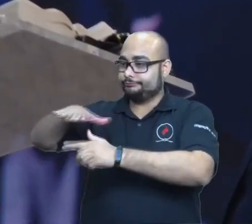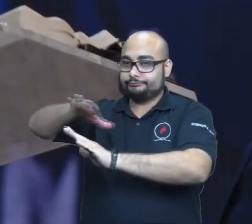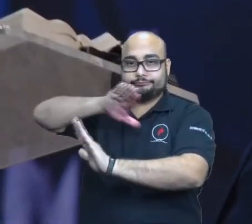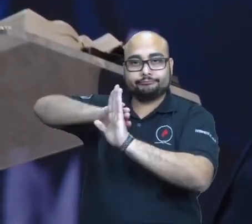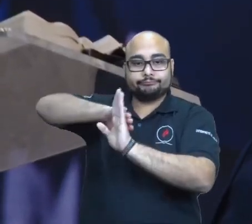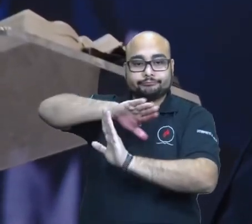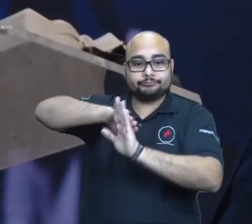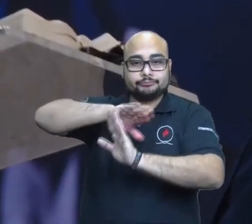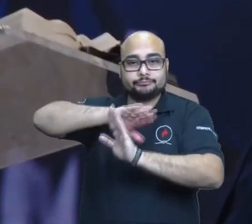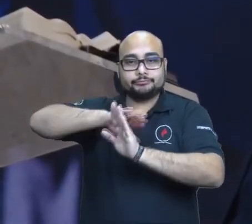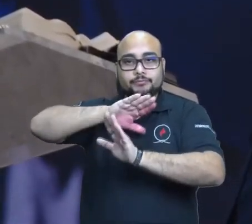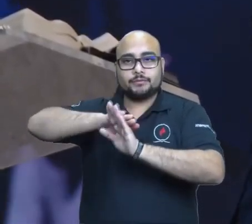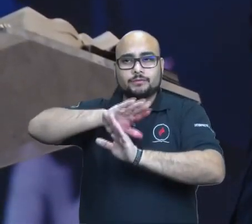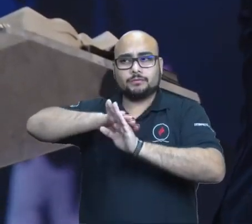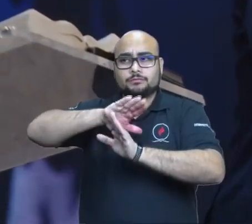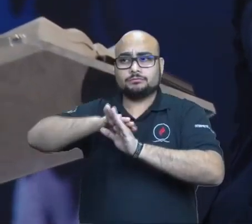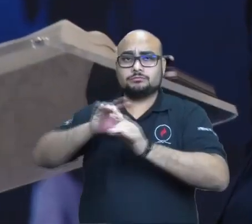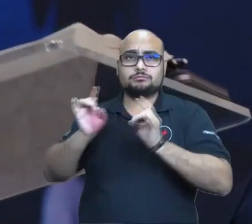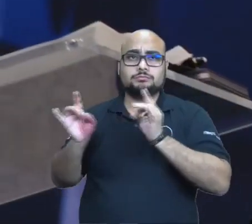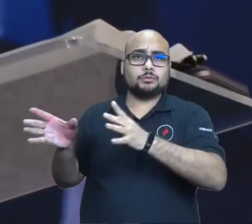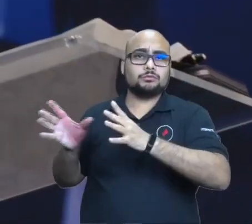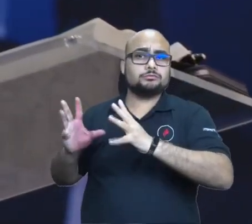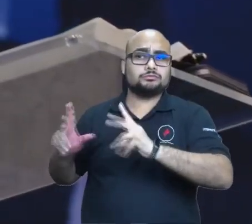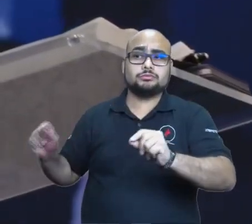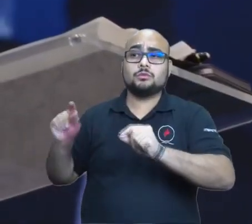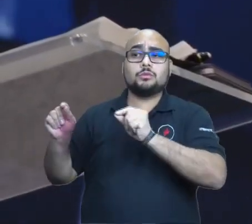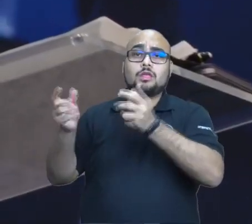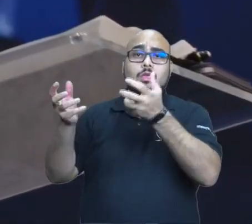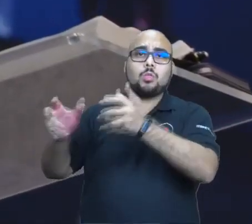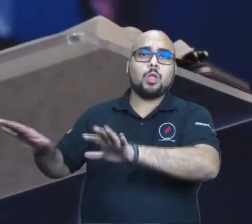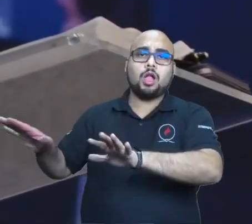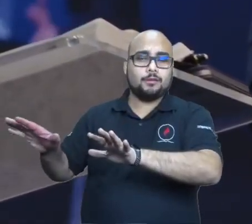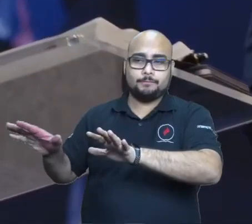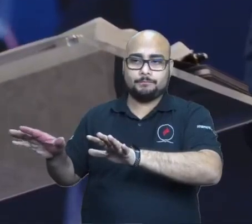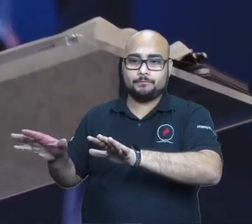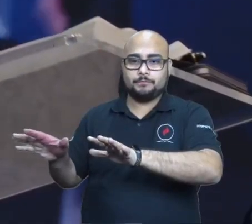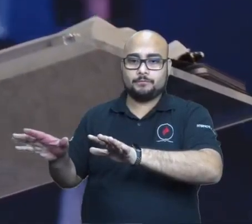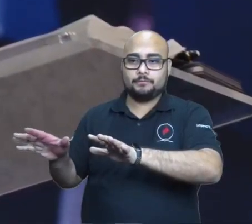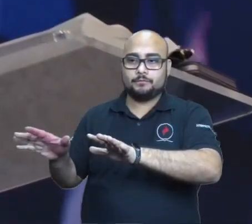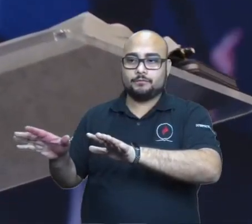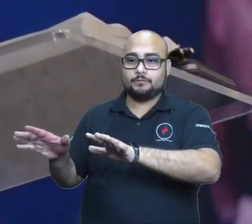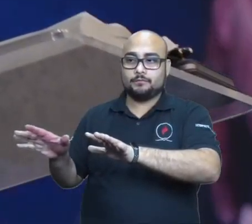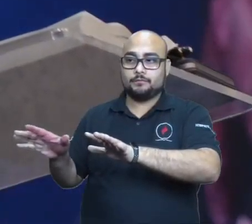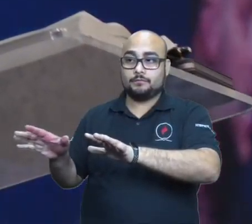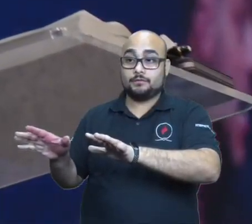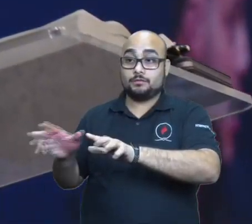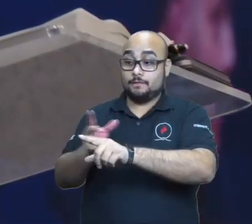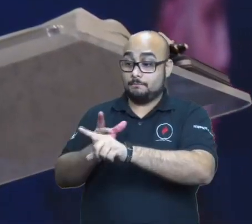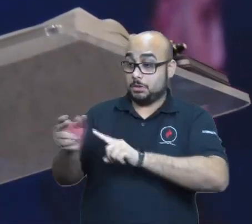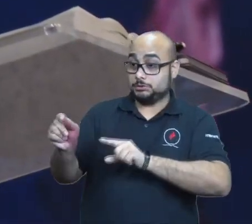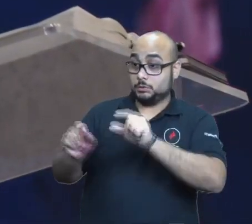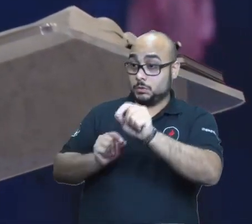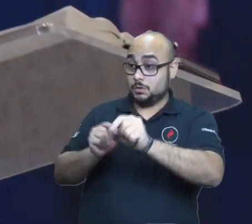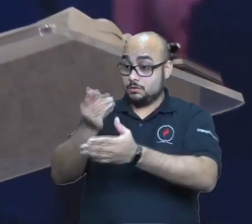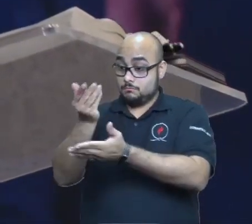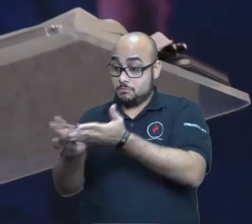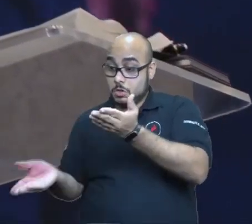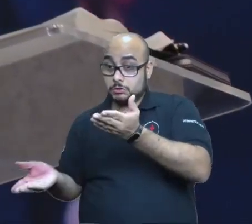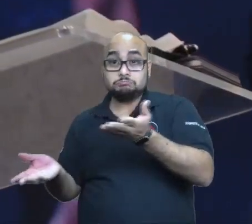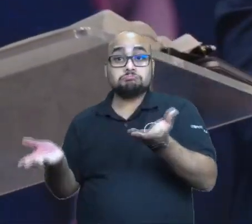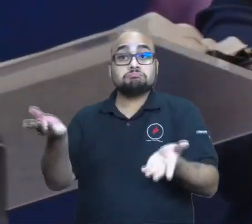tirando a luz de lá porque a gente não quer passar por alguém que vence aqui mas perdeu ali